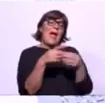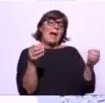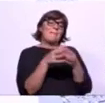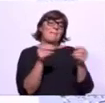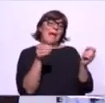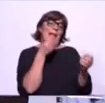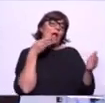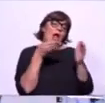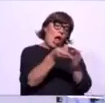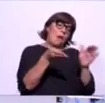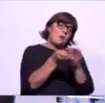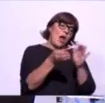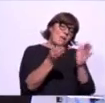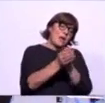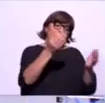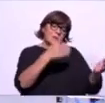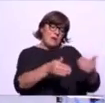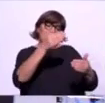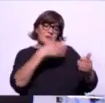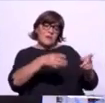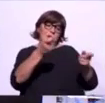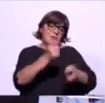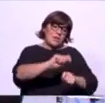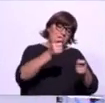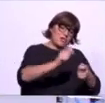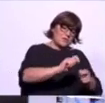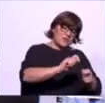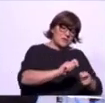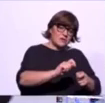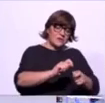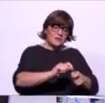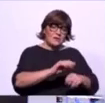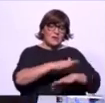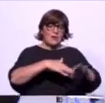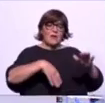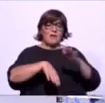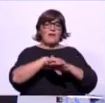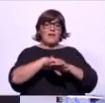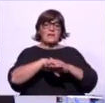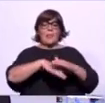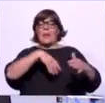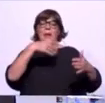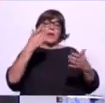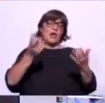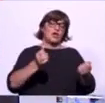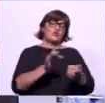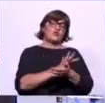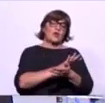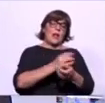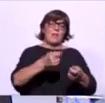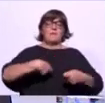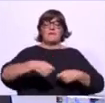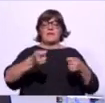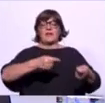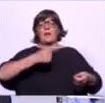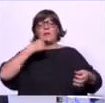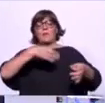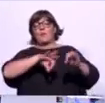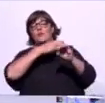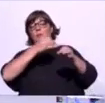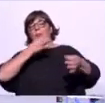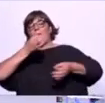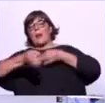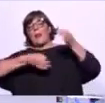comerem, precisamente semana após semana, mês após mês, e que normalmente vão fazendo as parangonas de jornais para se vender. Afinal de contas, em que é que isso dá?